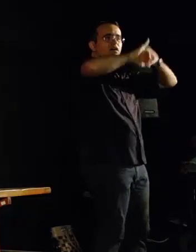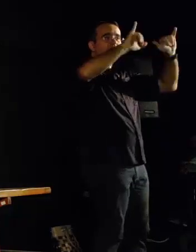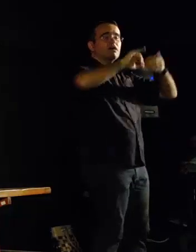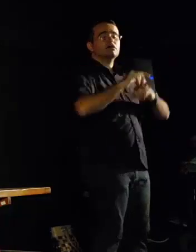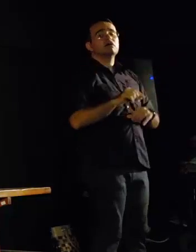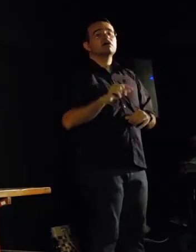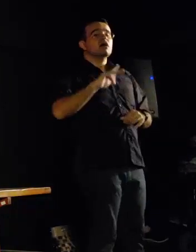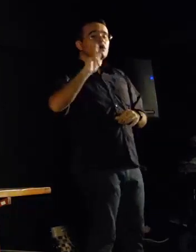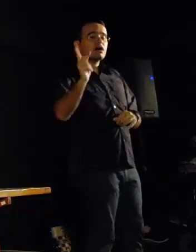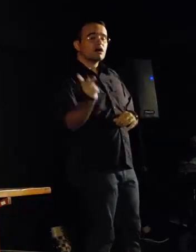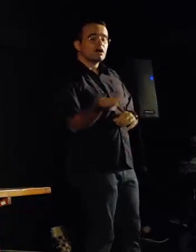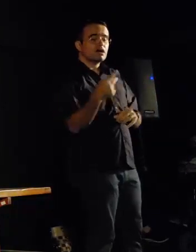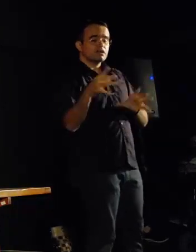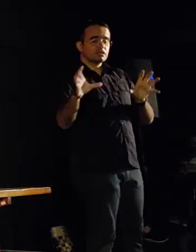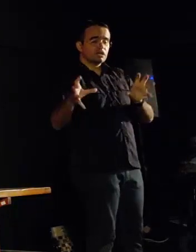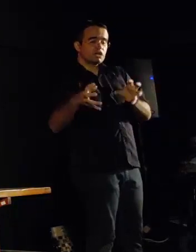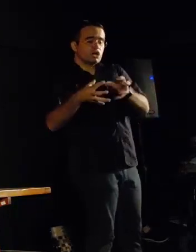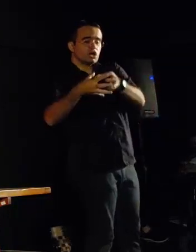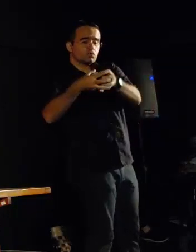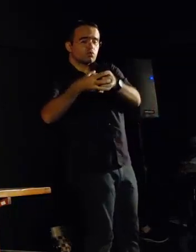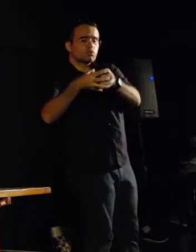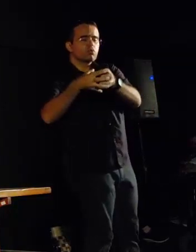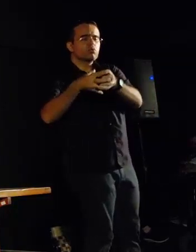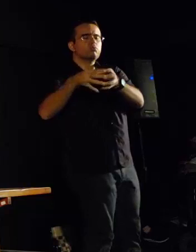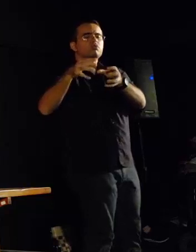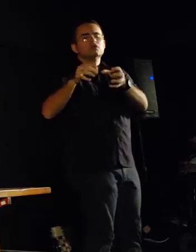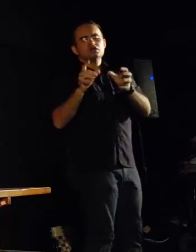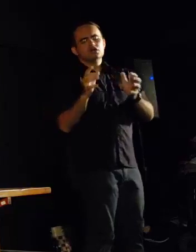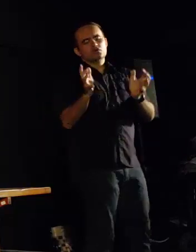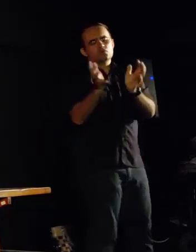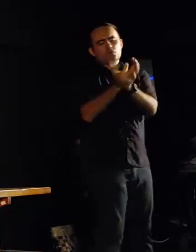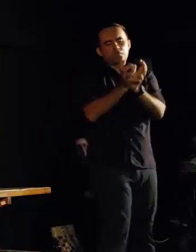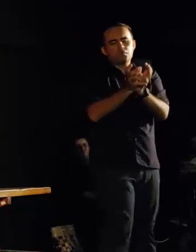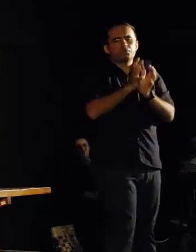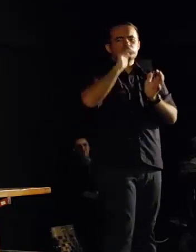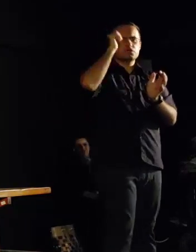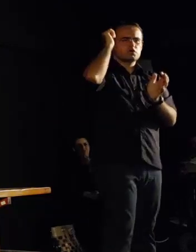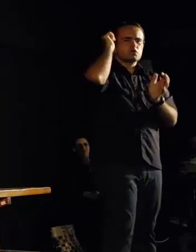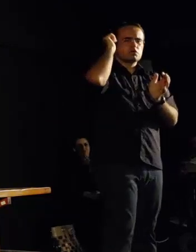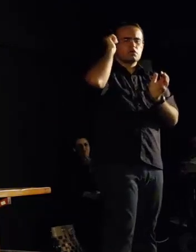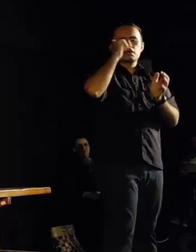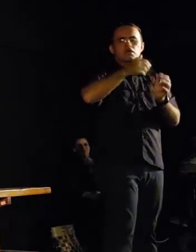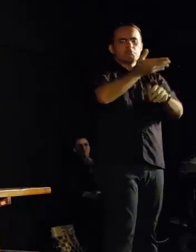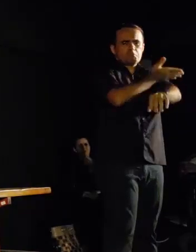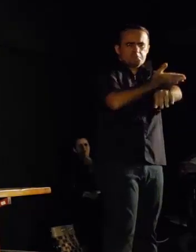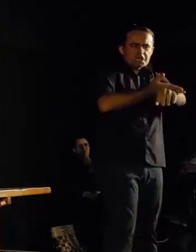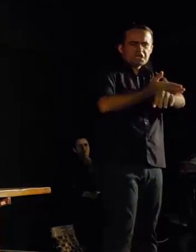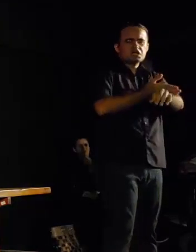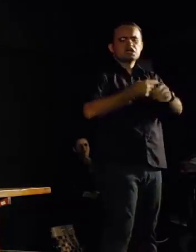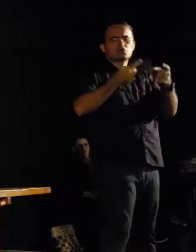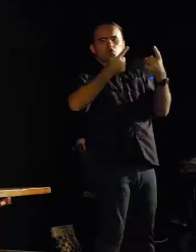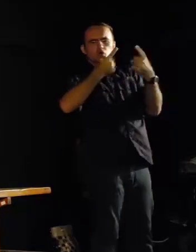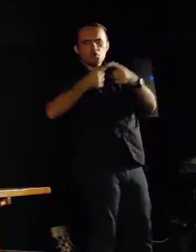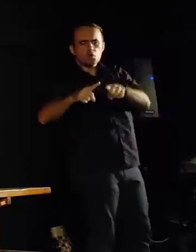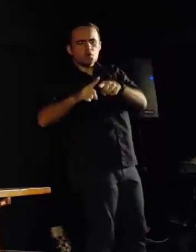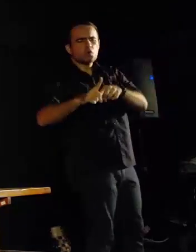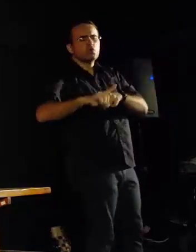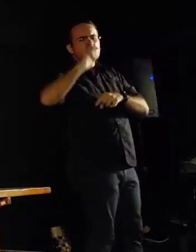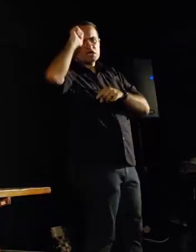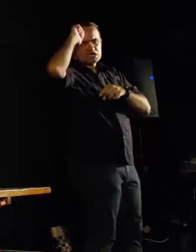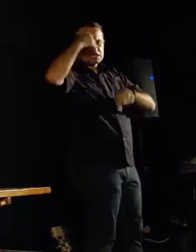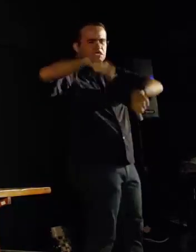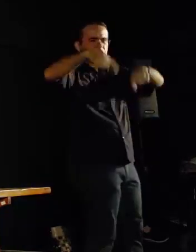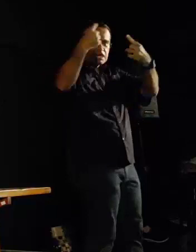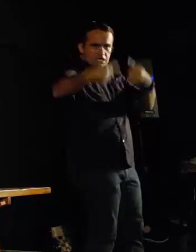desaba. Tudo desaba. Enquanto eram os homens brancos, que estavam falando do universal, da humanidade, blá, blá, blá, blá, isso era